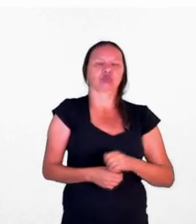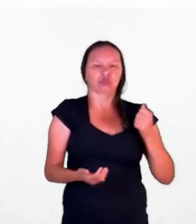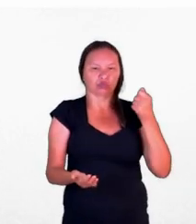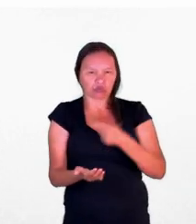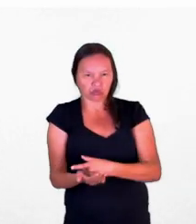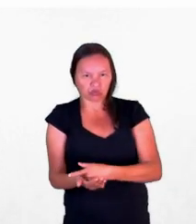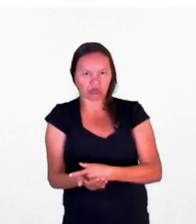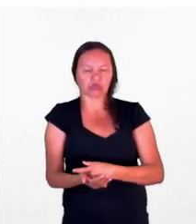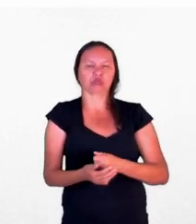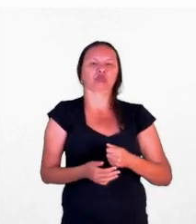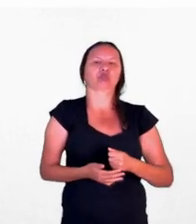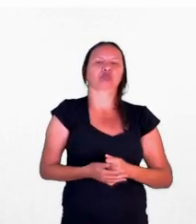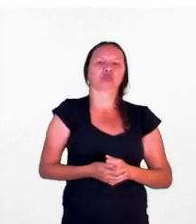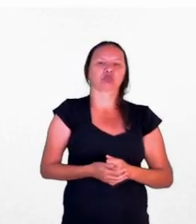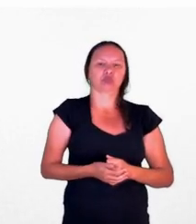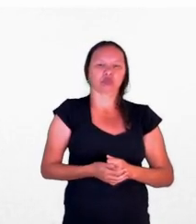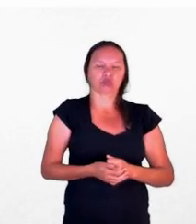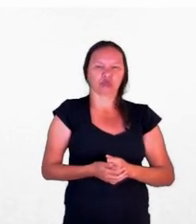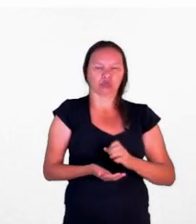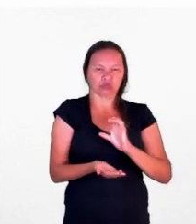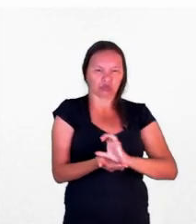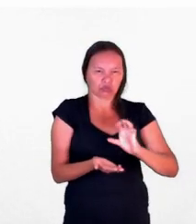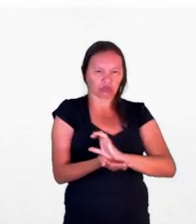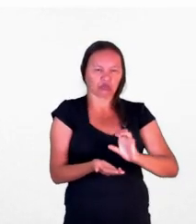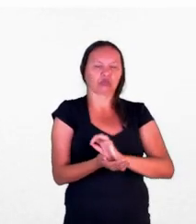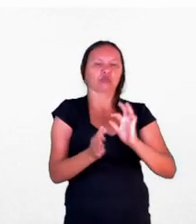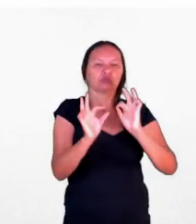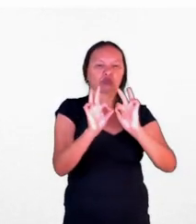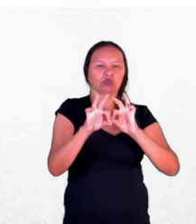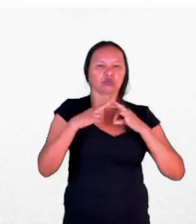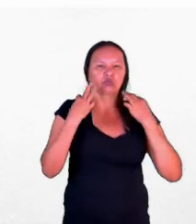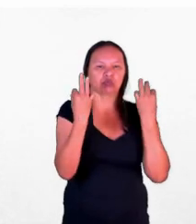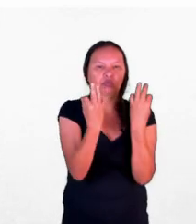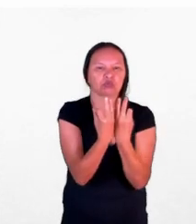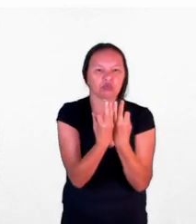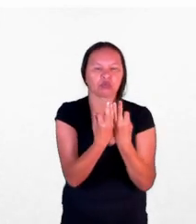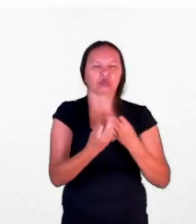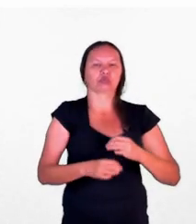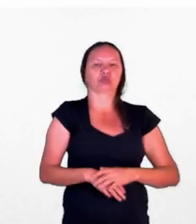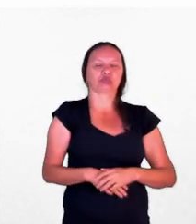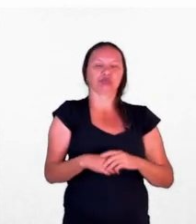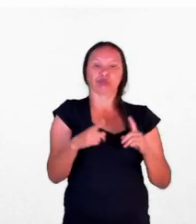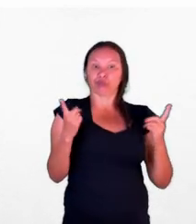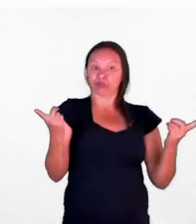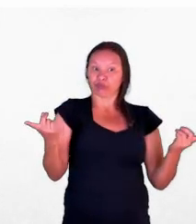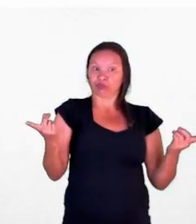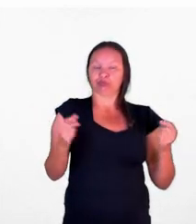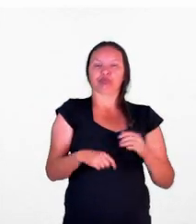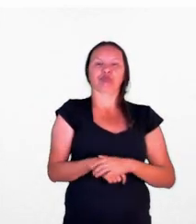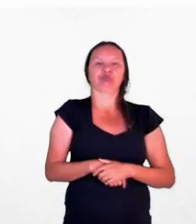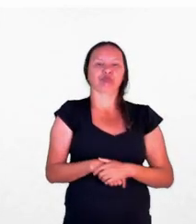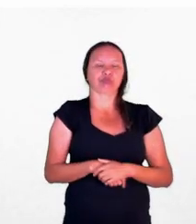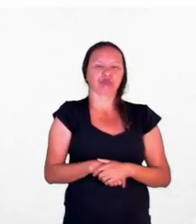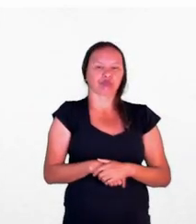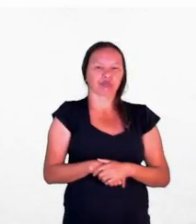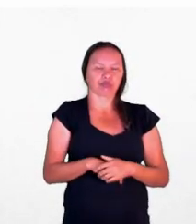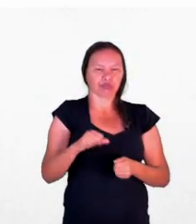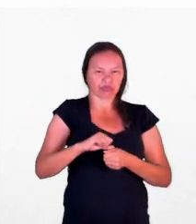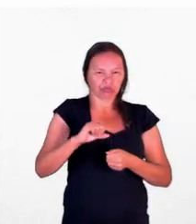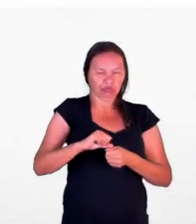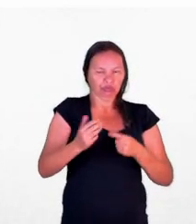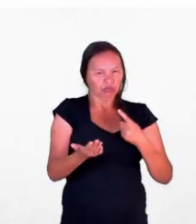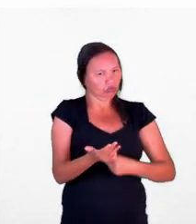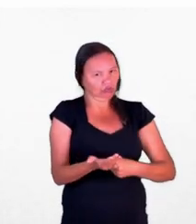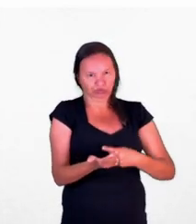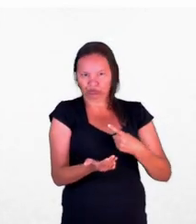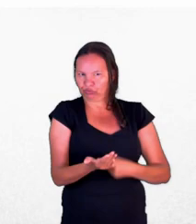dos da da Agricultura Familiar E aí não foi feito um acordo com